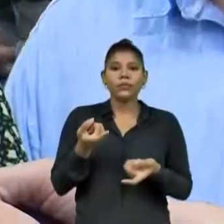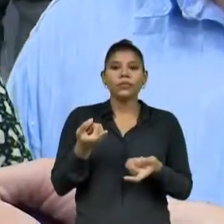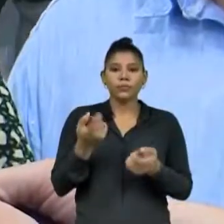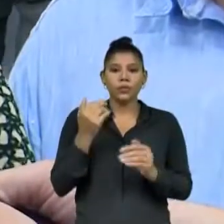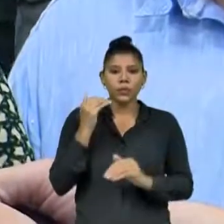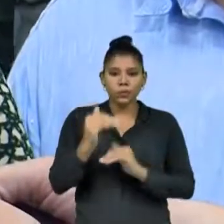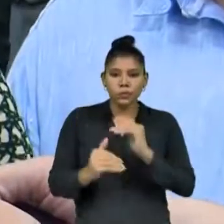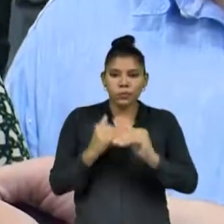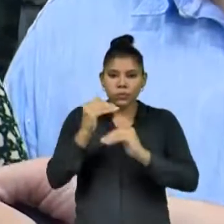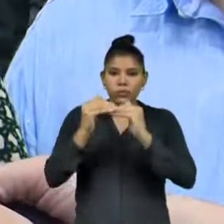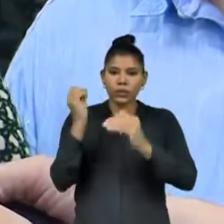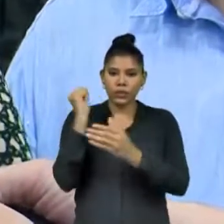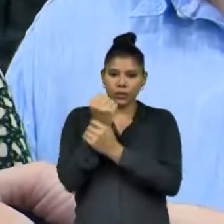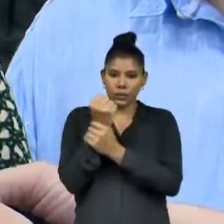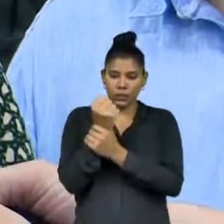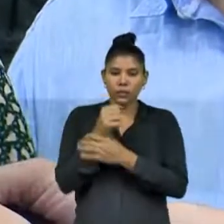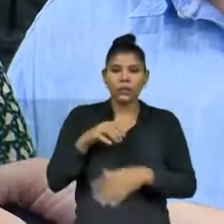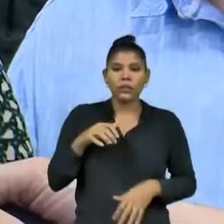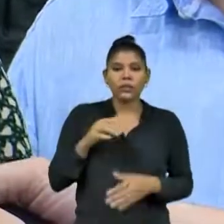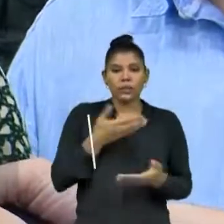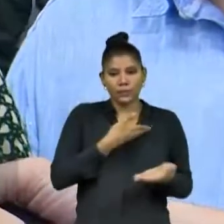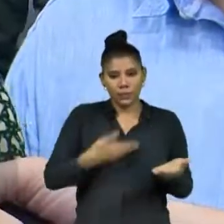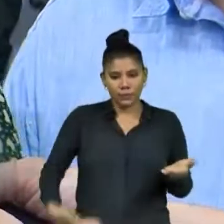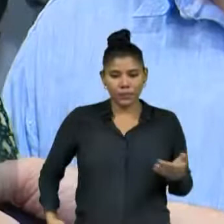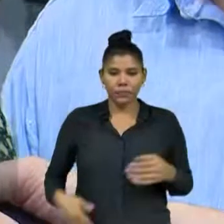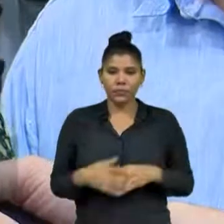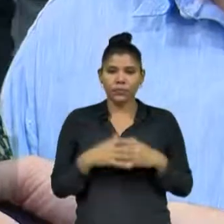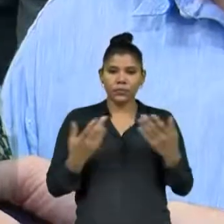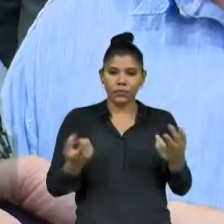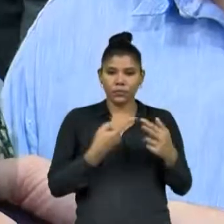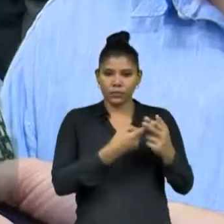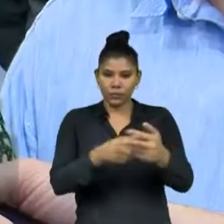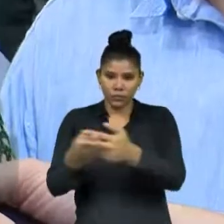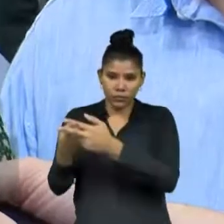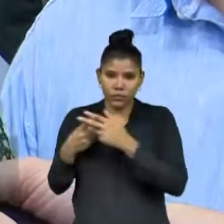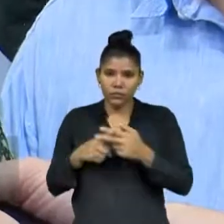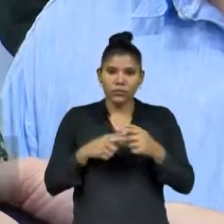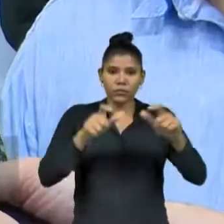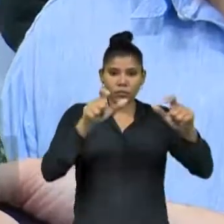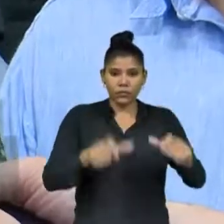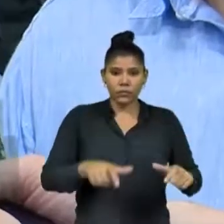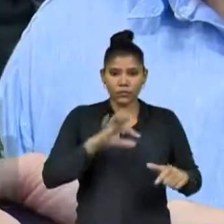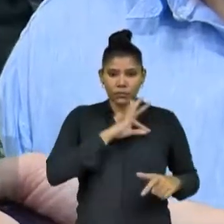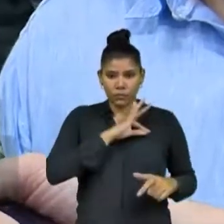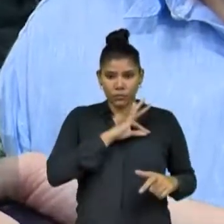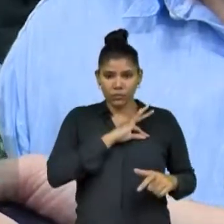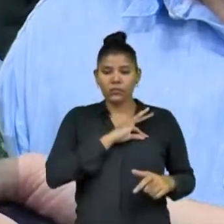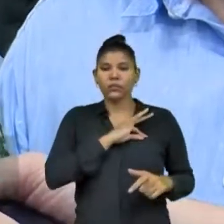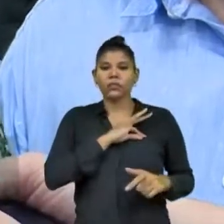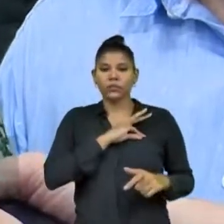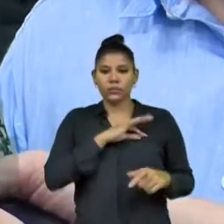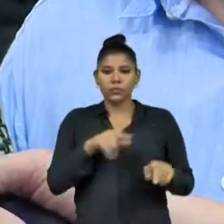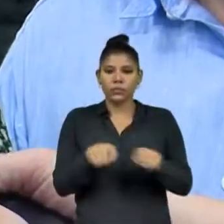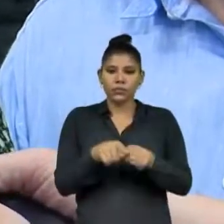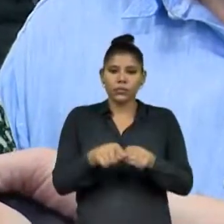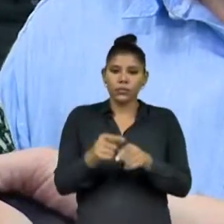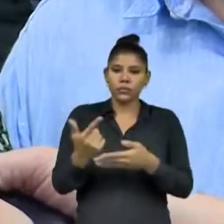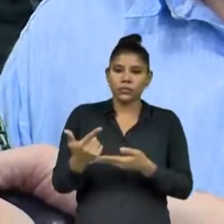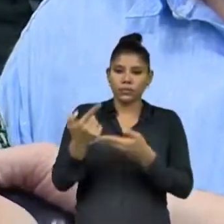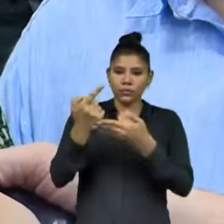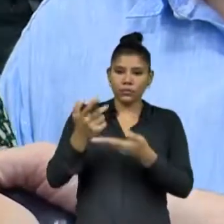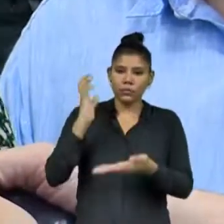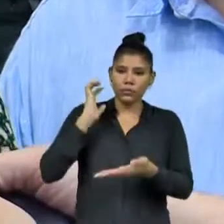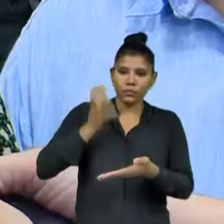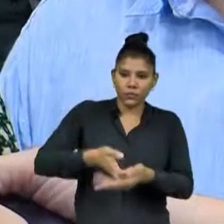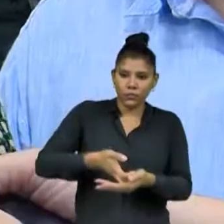Além das reformas e melhorias de quartéis de equipamentos, a modernização de armas, de